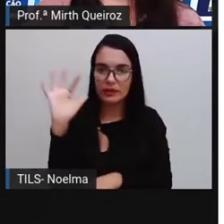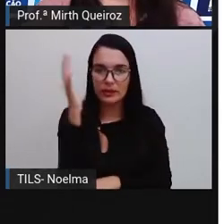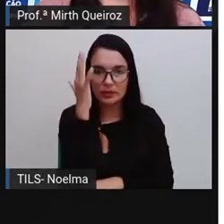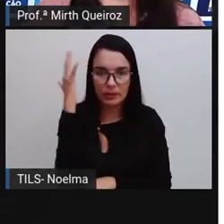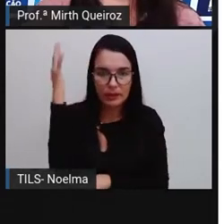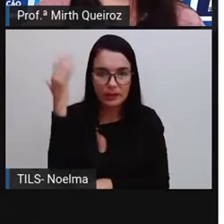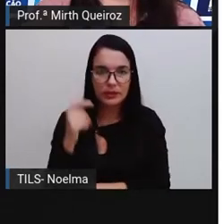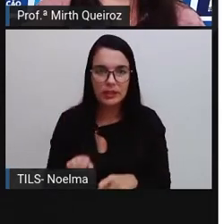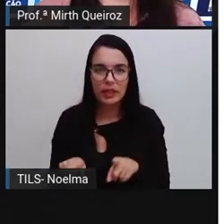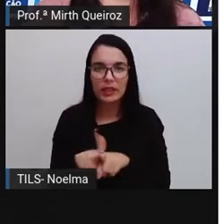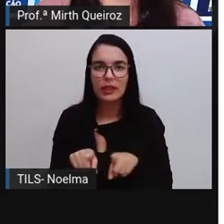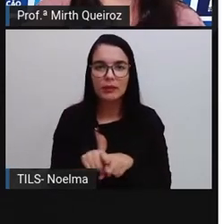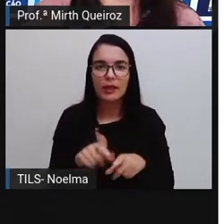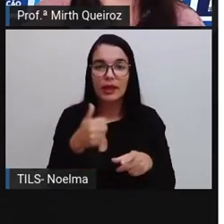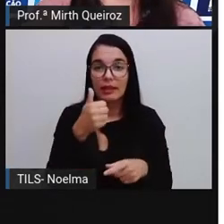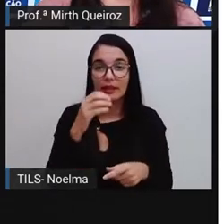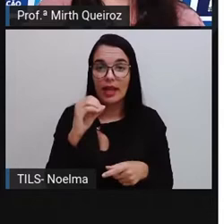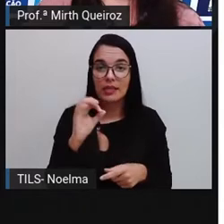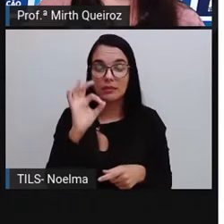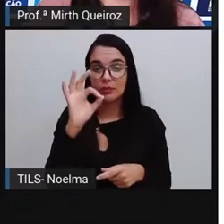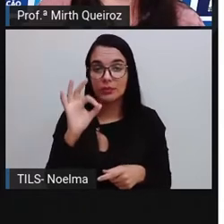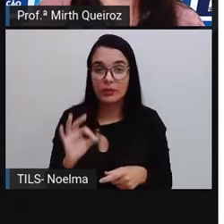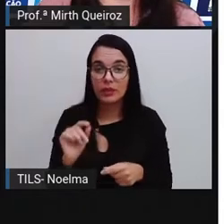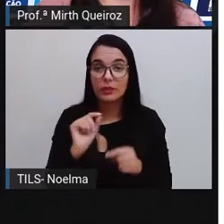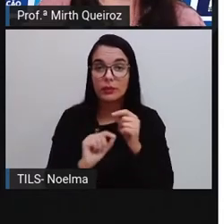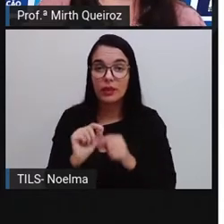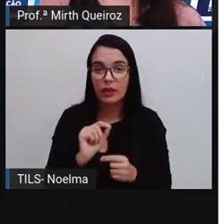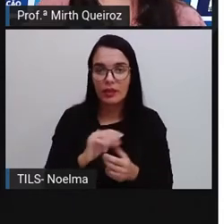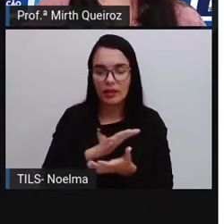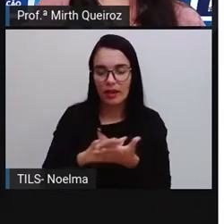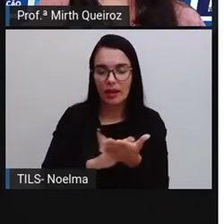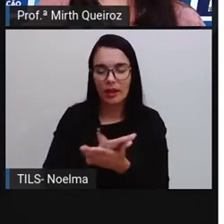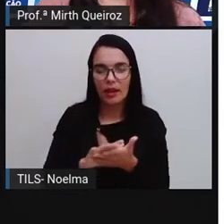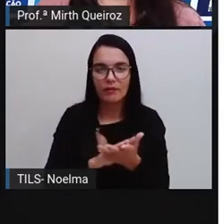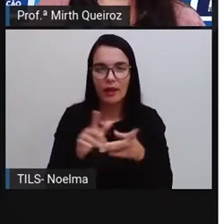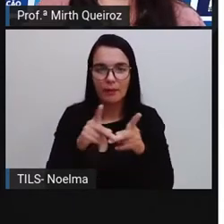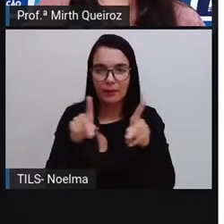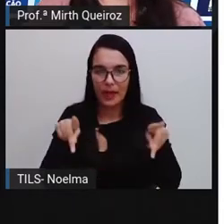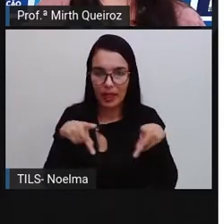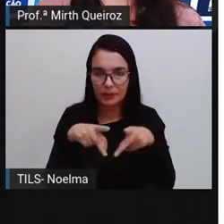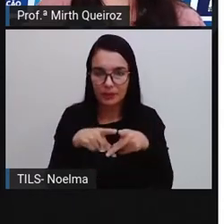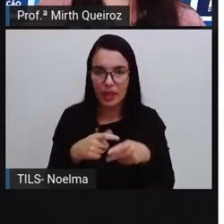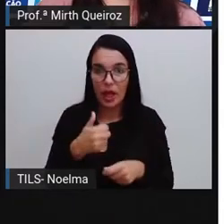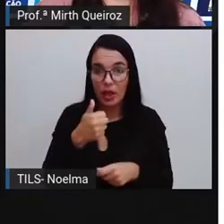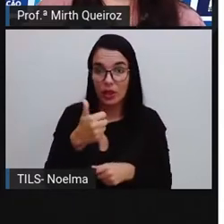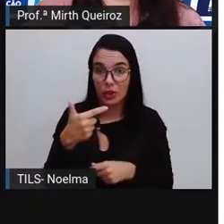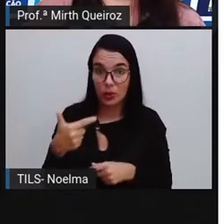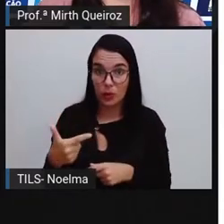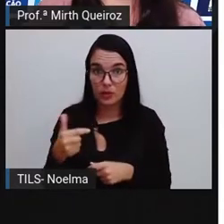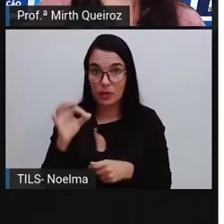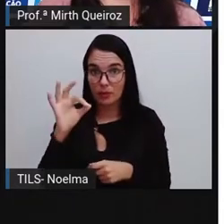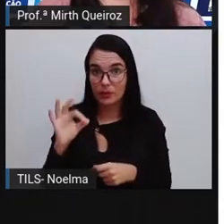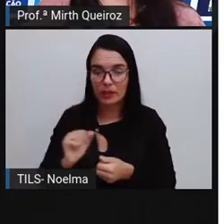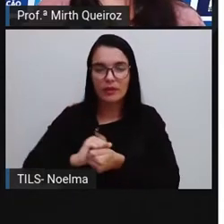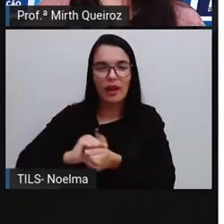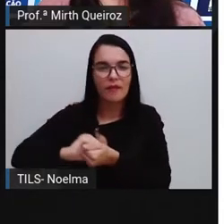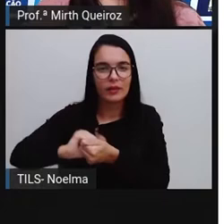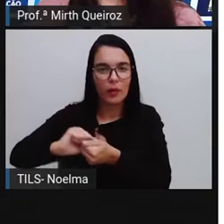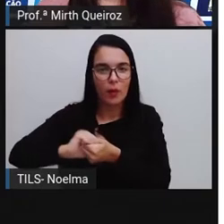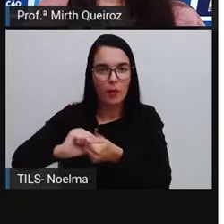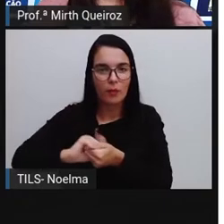cento do que a gente gasta em casa a gente utiliza para lavar louça doze por cento para lavar roupa